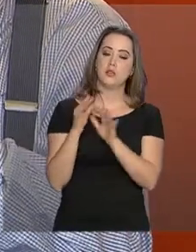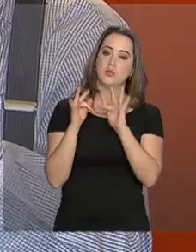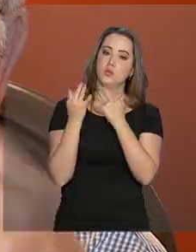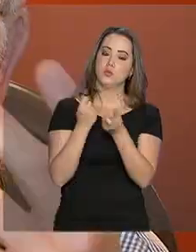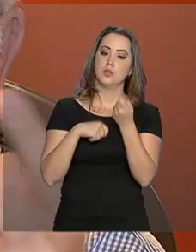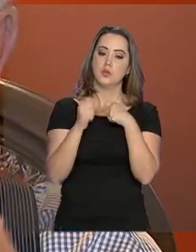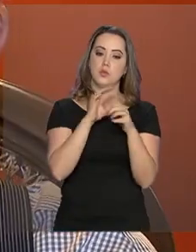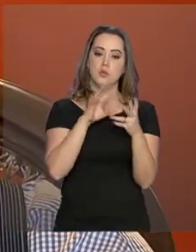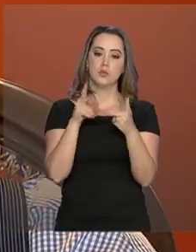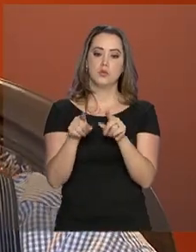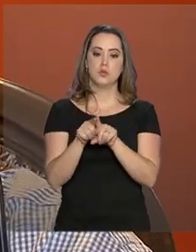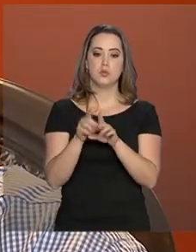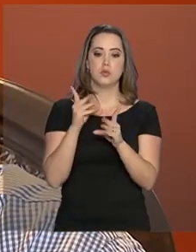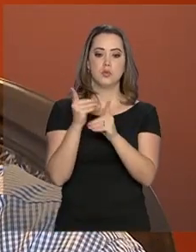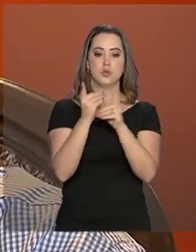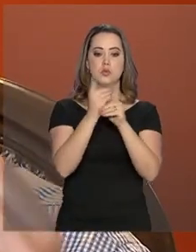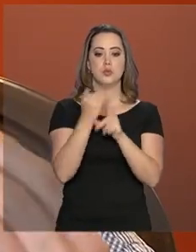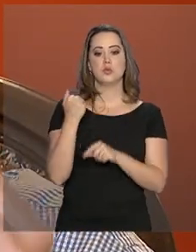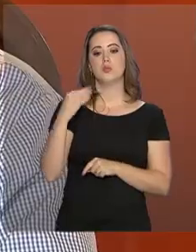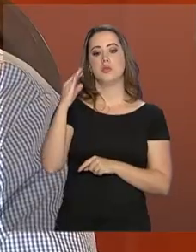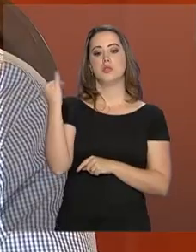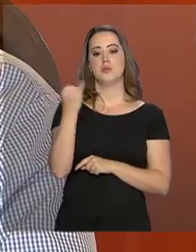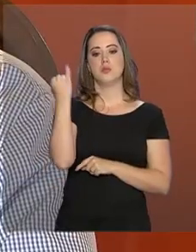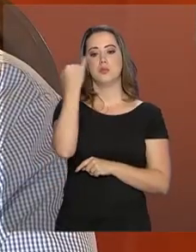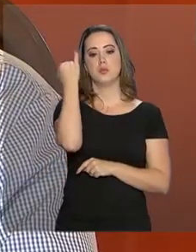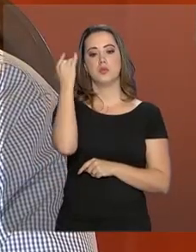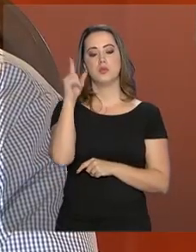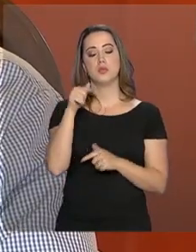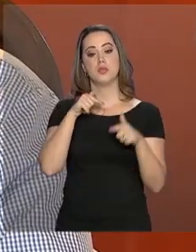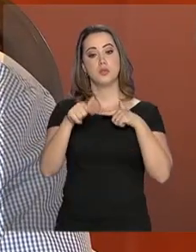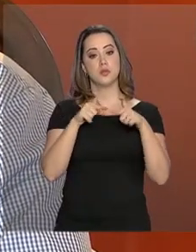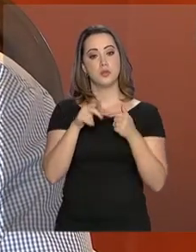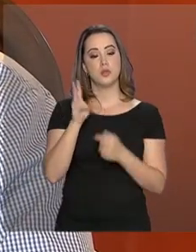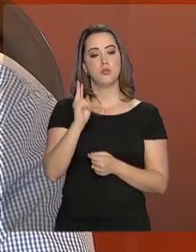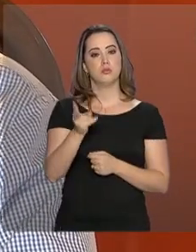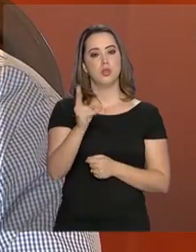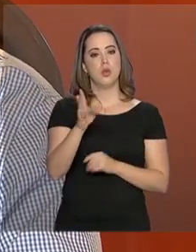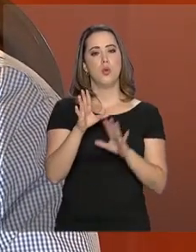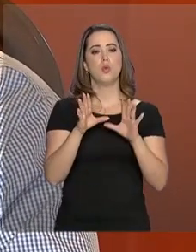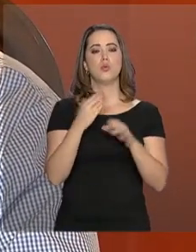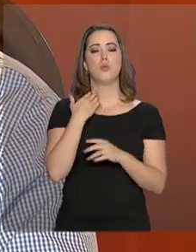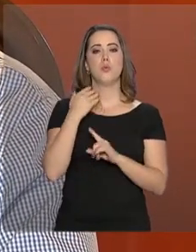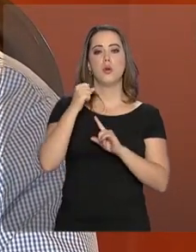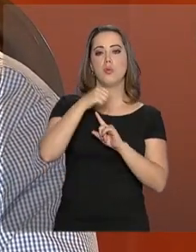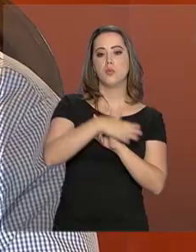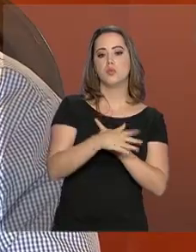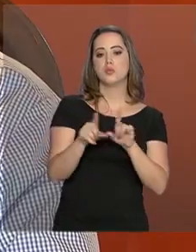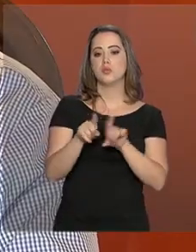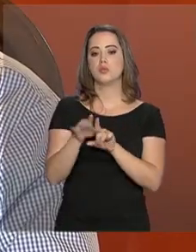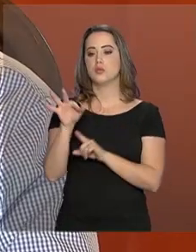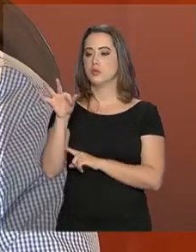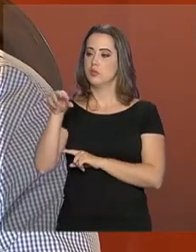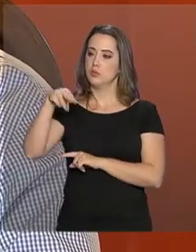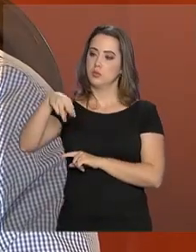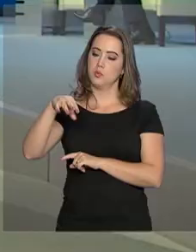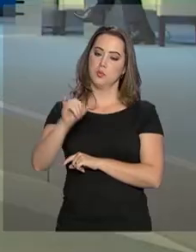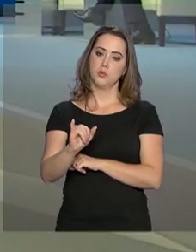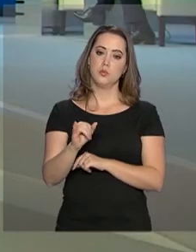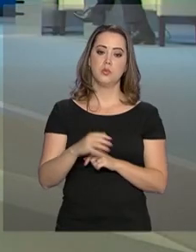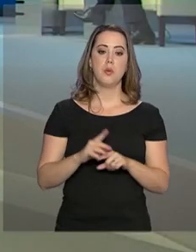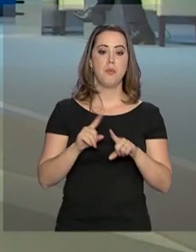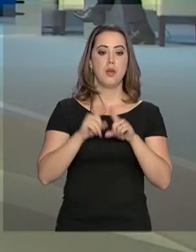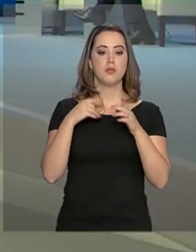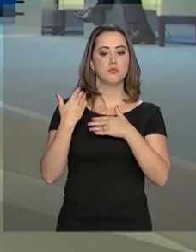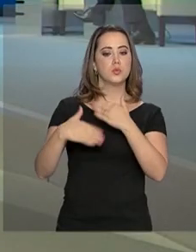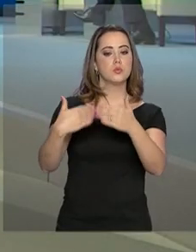mundial os encontros mais importantes eram as assembleias anuais do banco mundial e do fundo monetário internacional mas